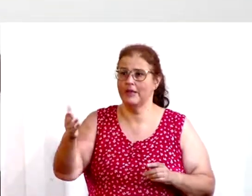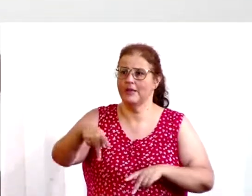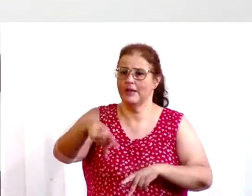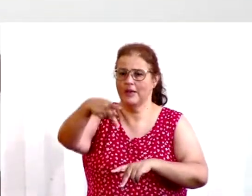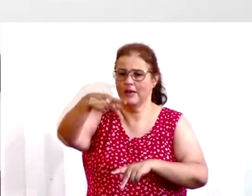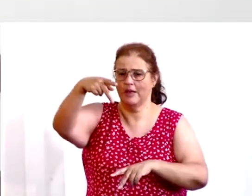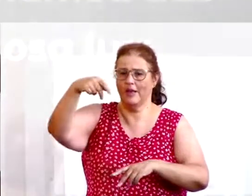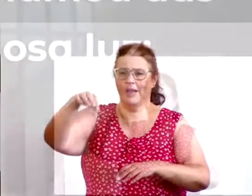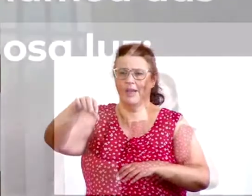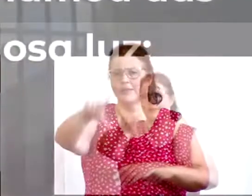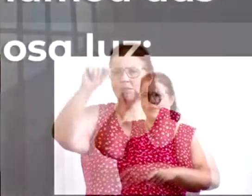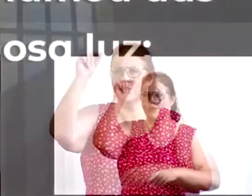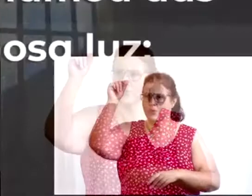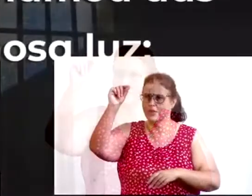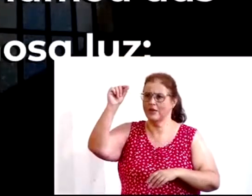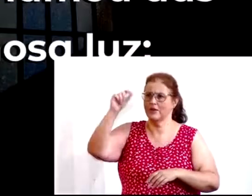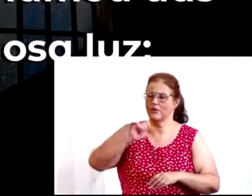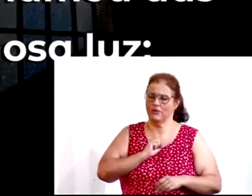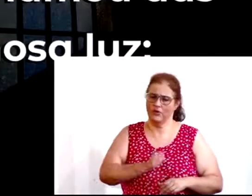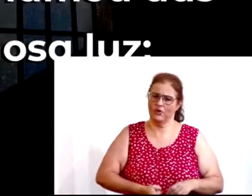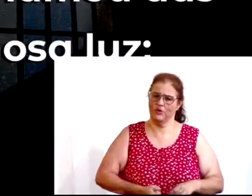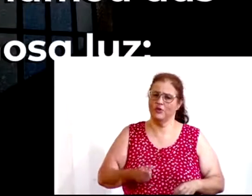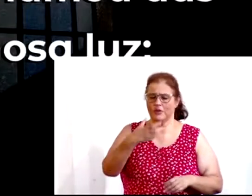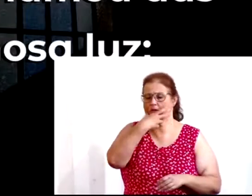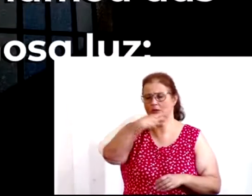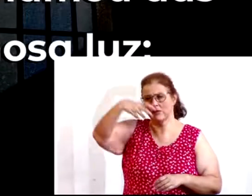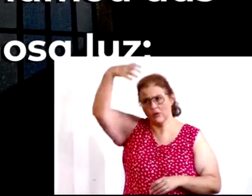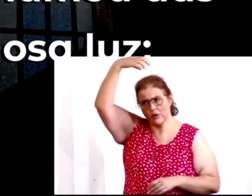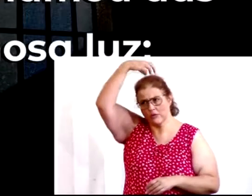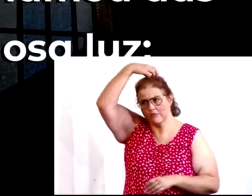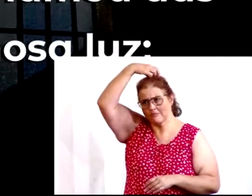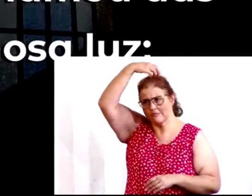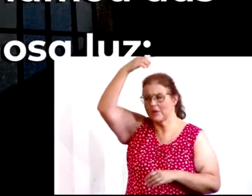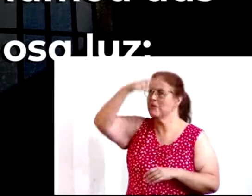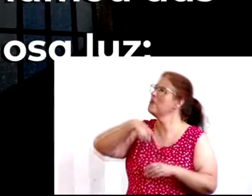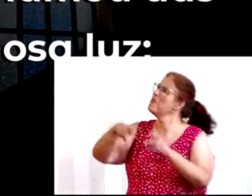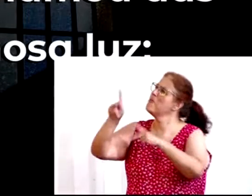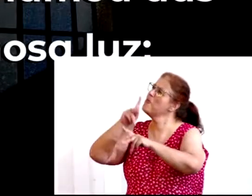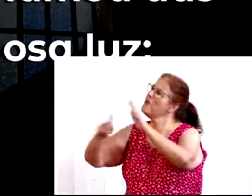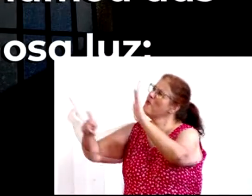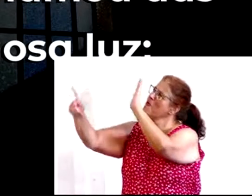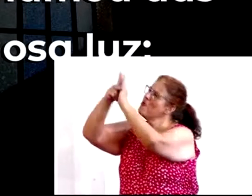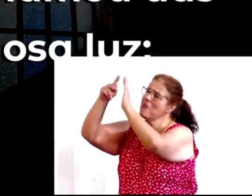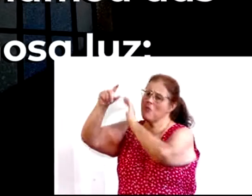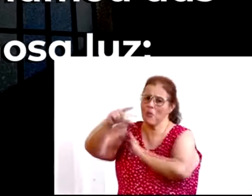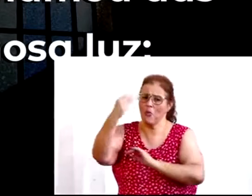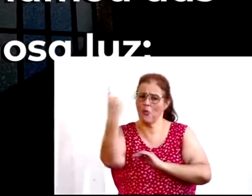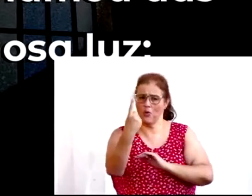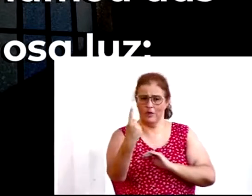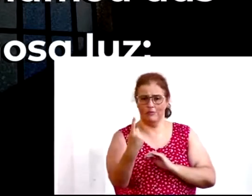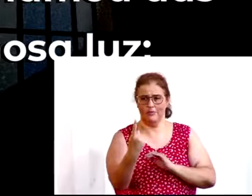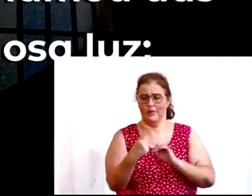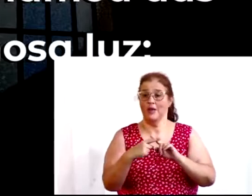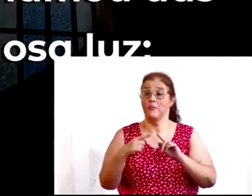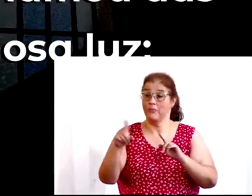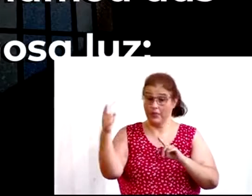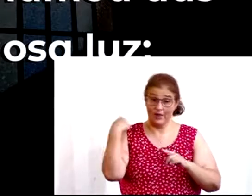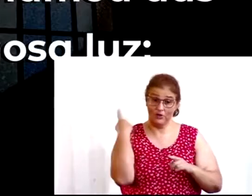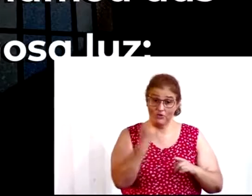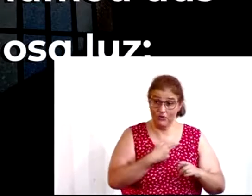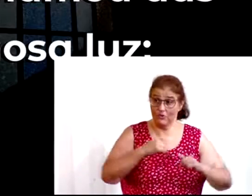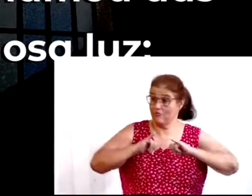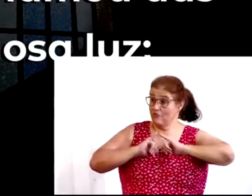eleita, sacerdócio real, nação santa, povo de propriedade exclusiva de Deus, a fim de proclamardes